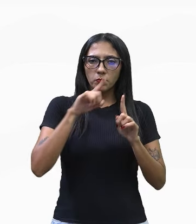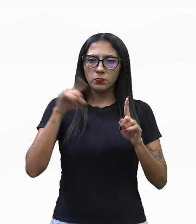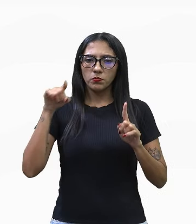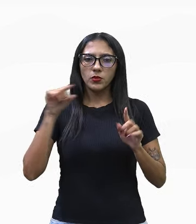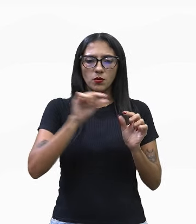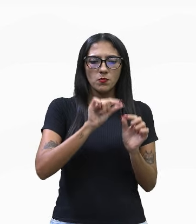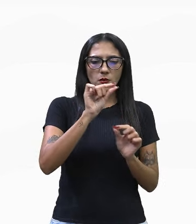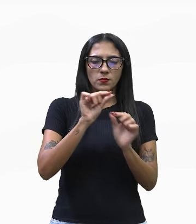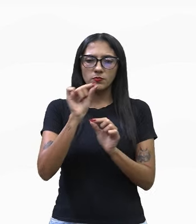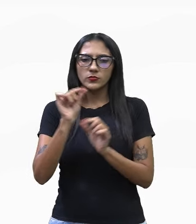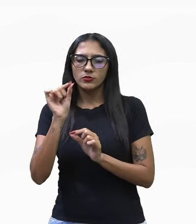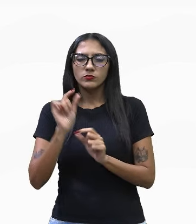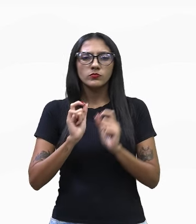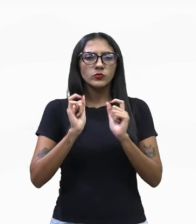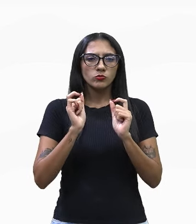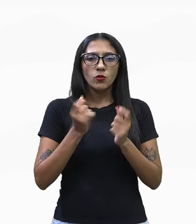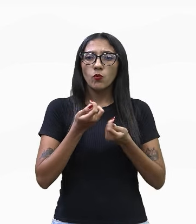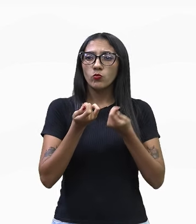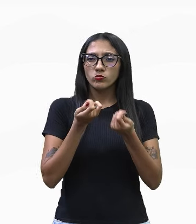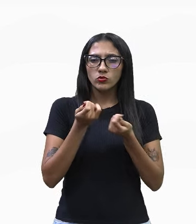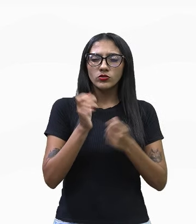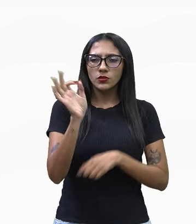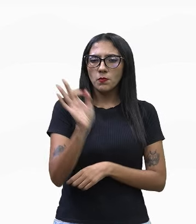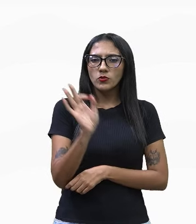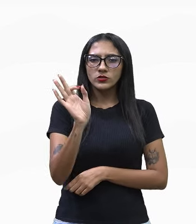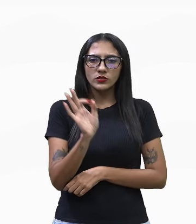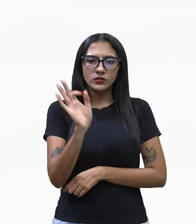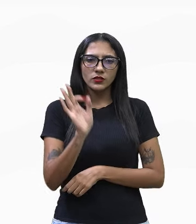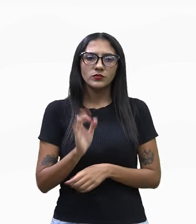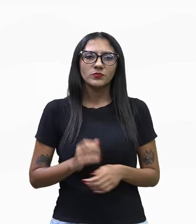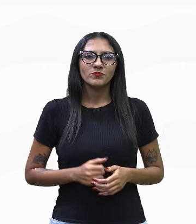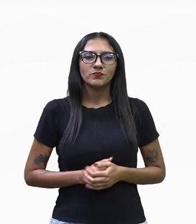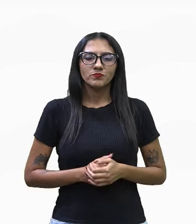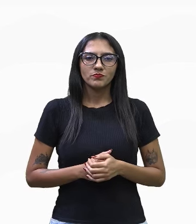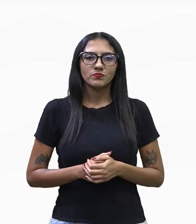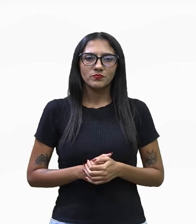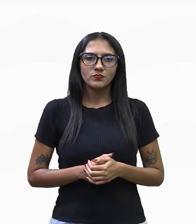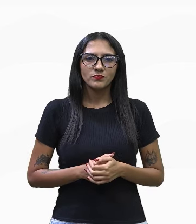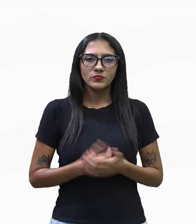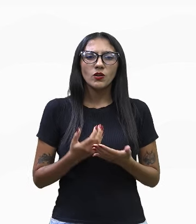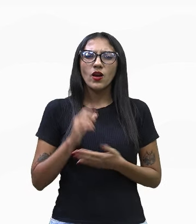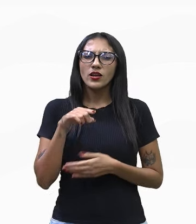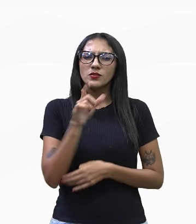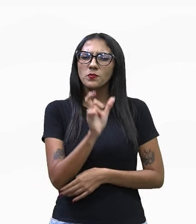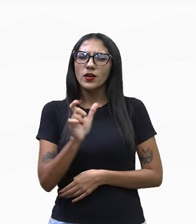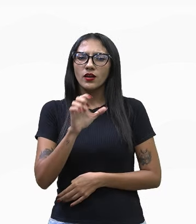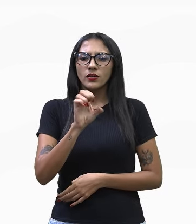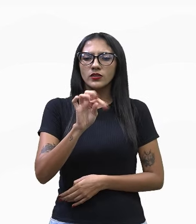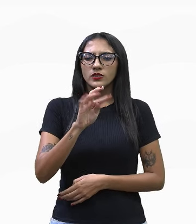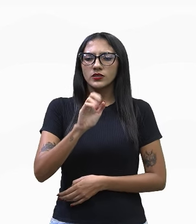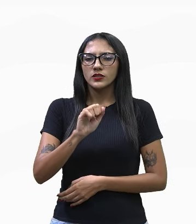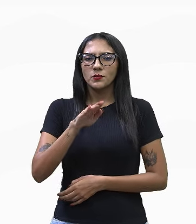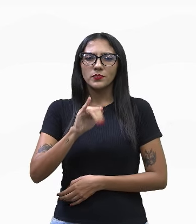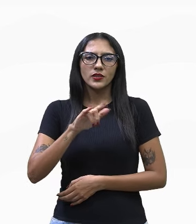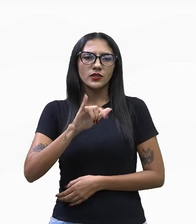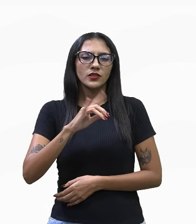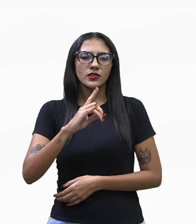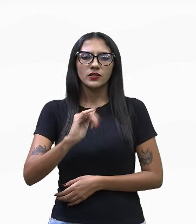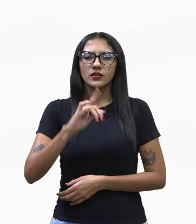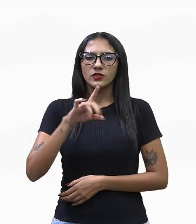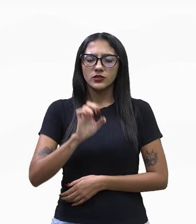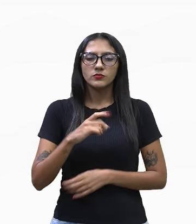aí estabilidade no índice Professor estabilidade é essa palavra que é maravilhosa temos relacionados